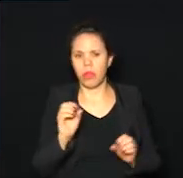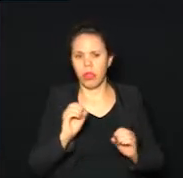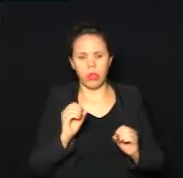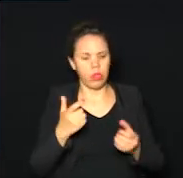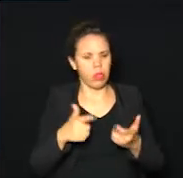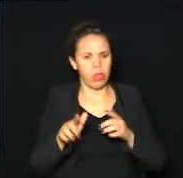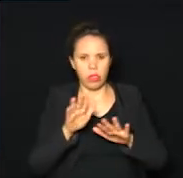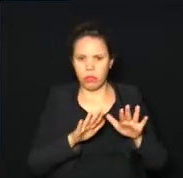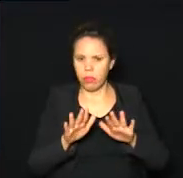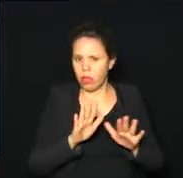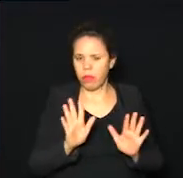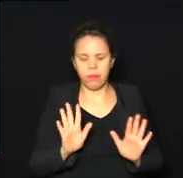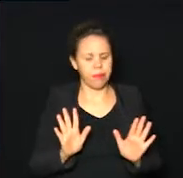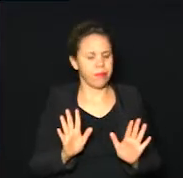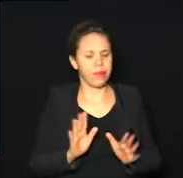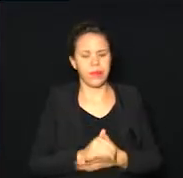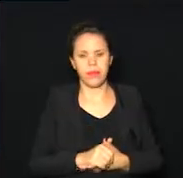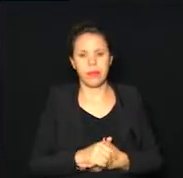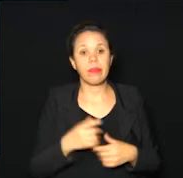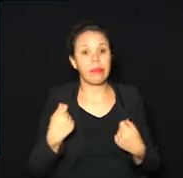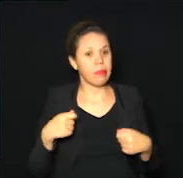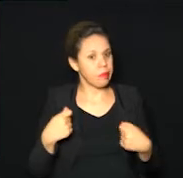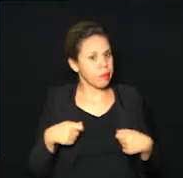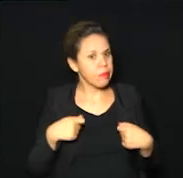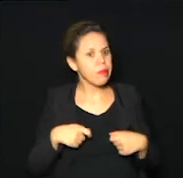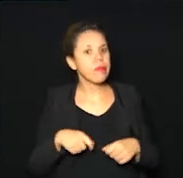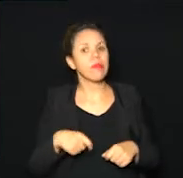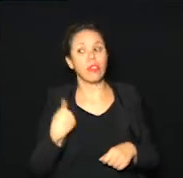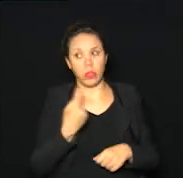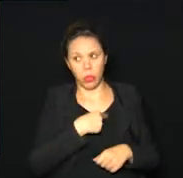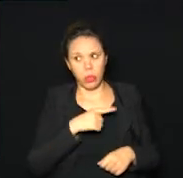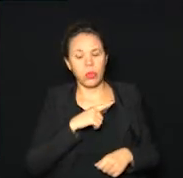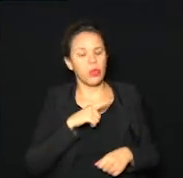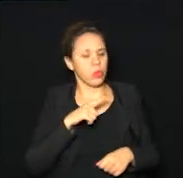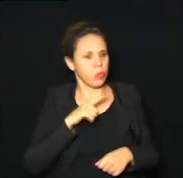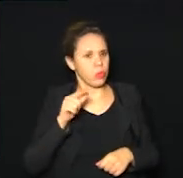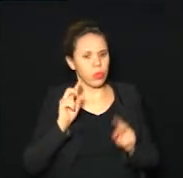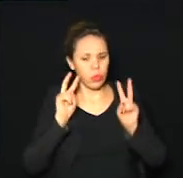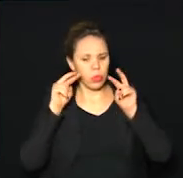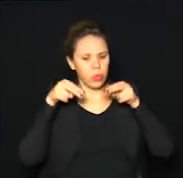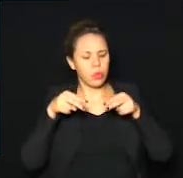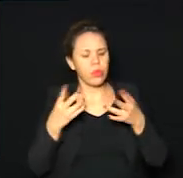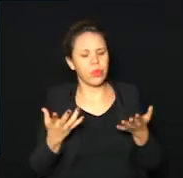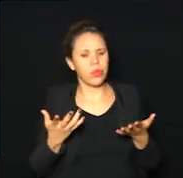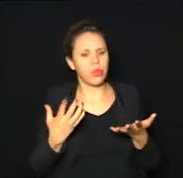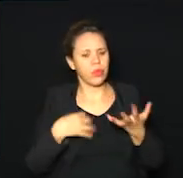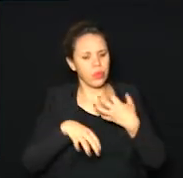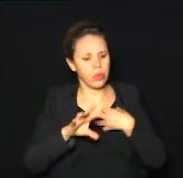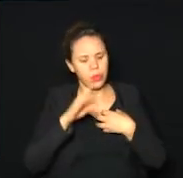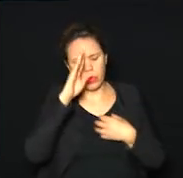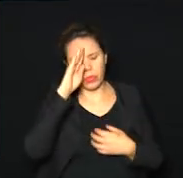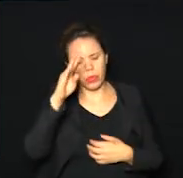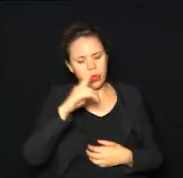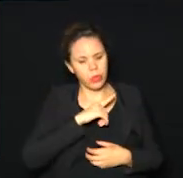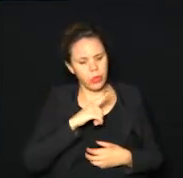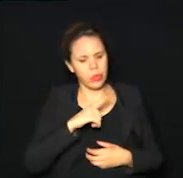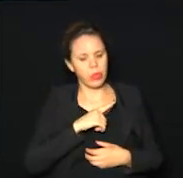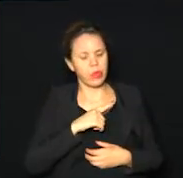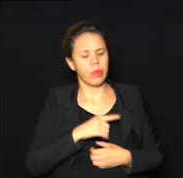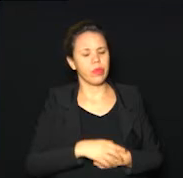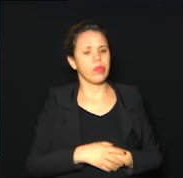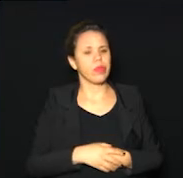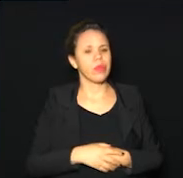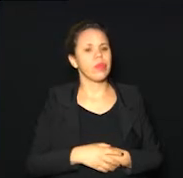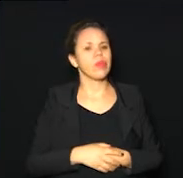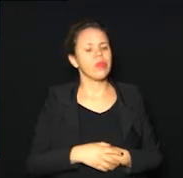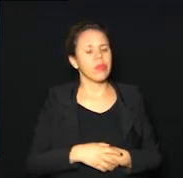cuidado, né? Então, é necessário que nós tenhamos esse olhar. É fundamental que tenhamos esse olhar.